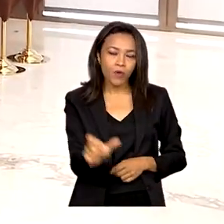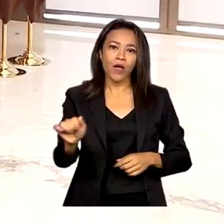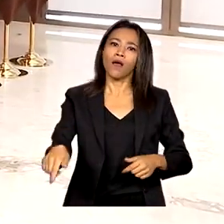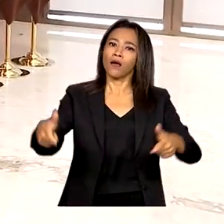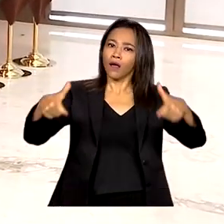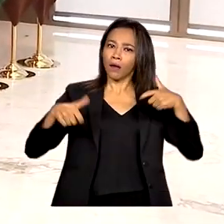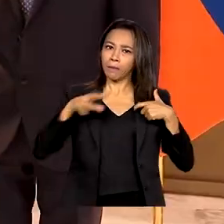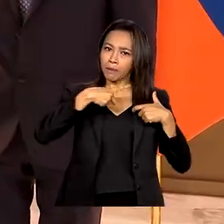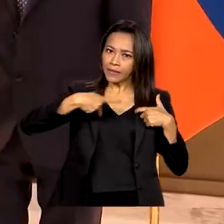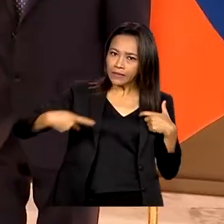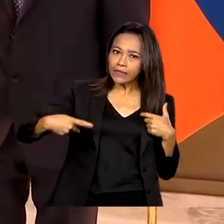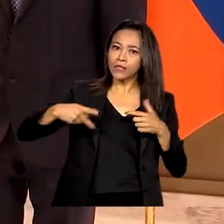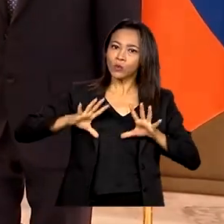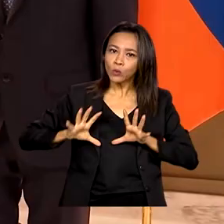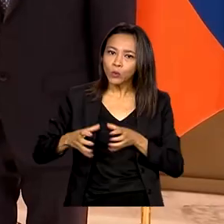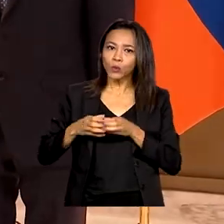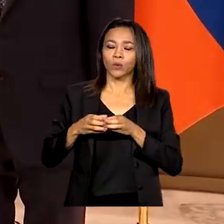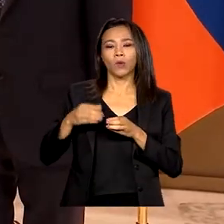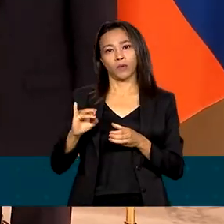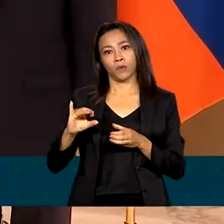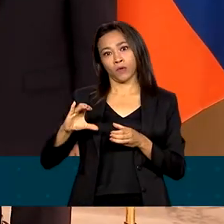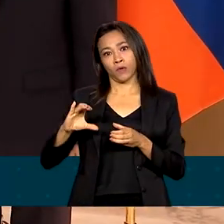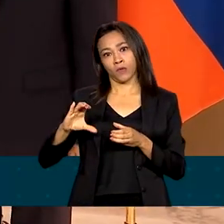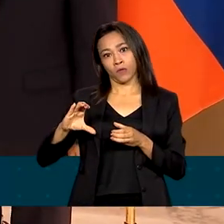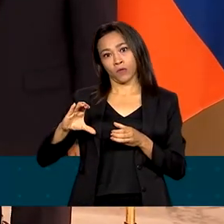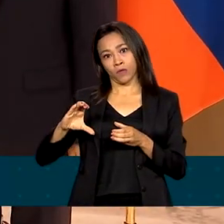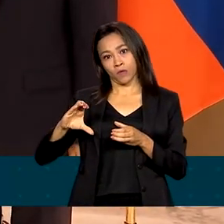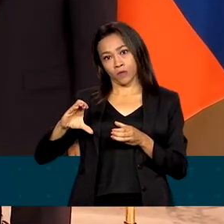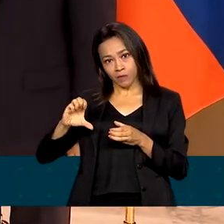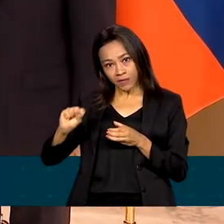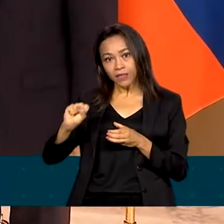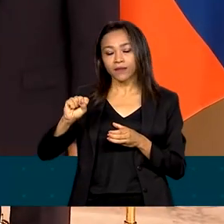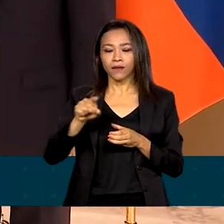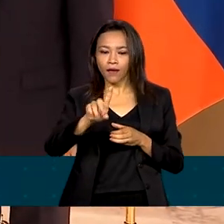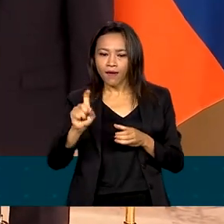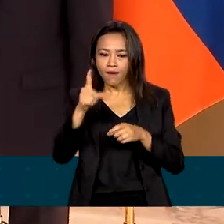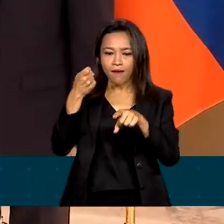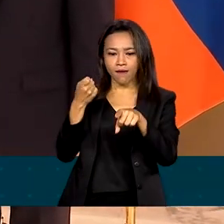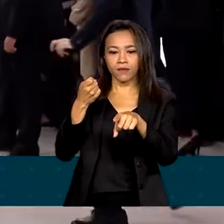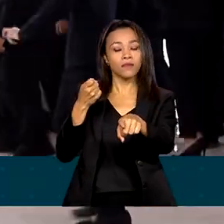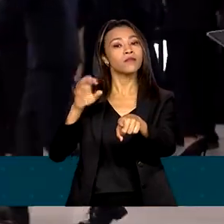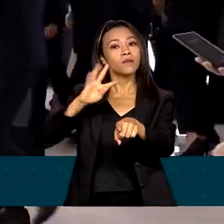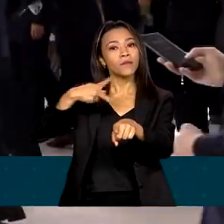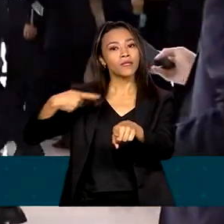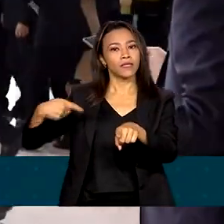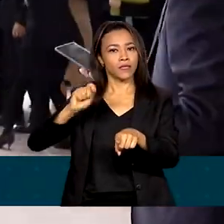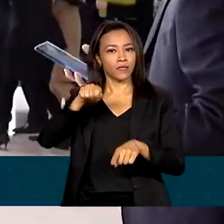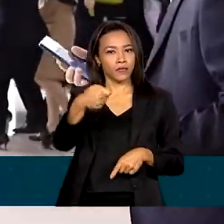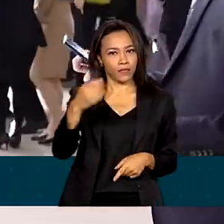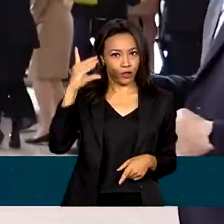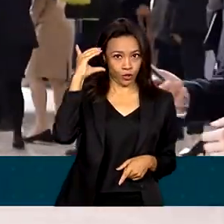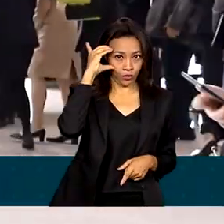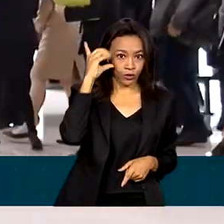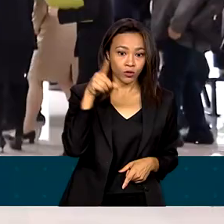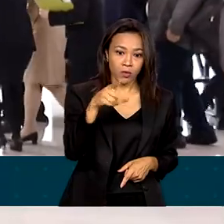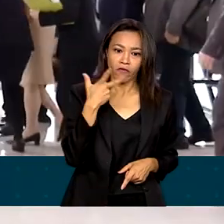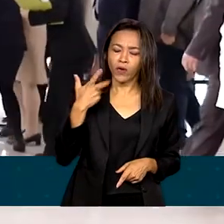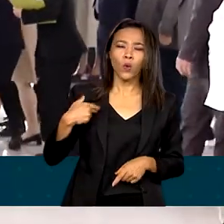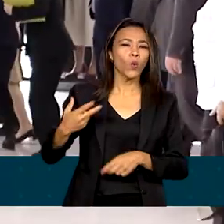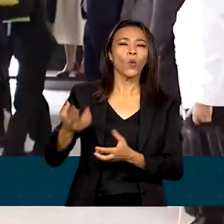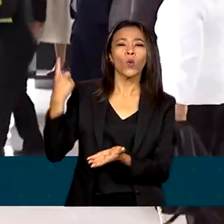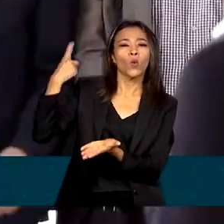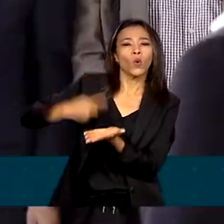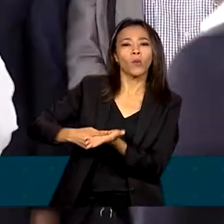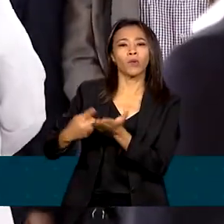do novo Banco de Desenvolvimento, o Banco do BRICS, presidenta Dilma Rousseff destacou o papel da instituição